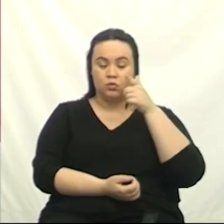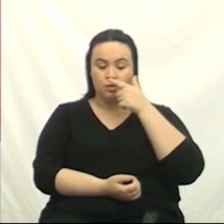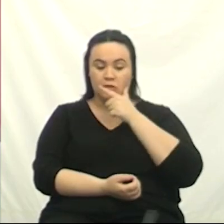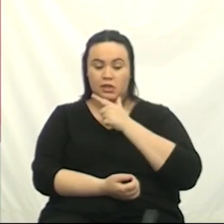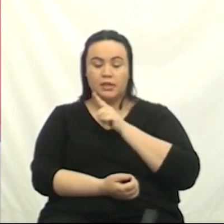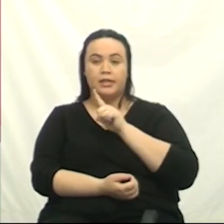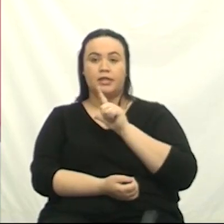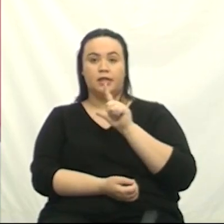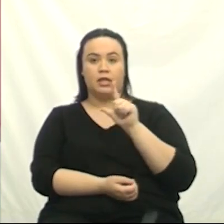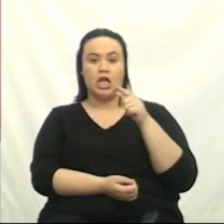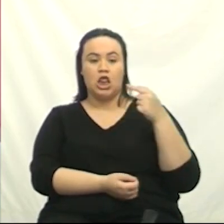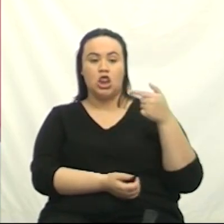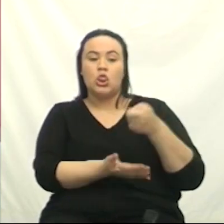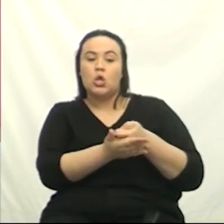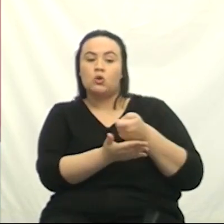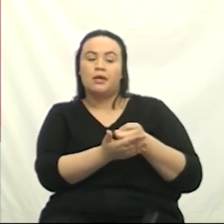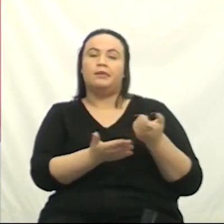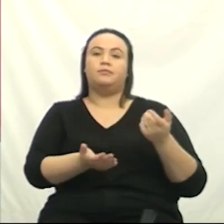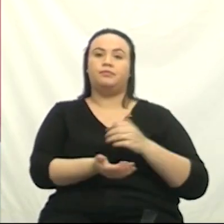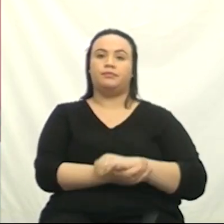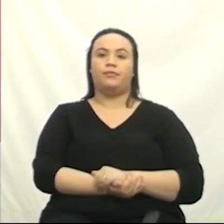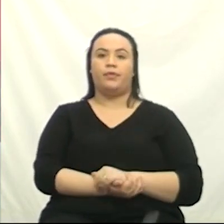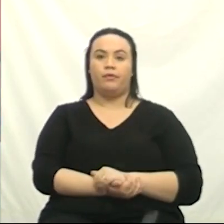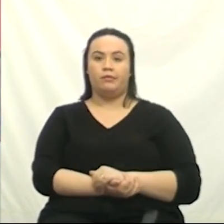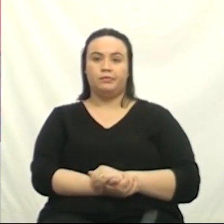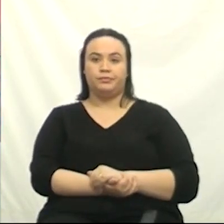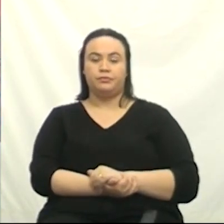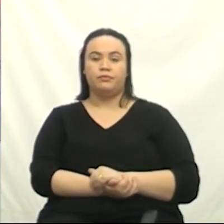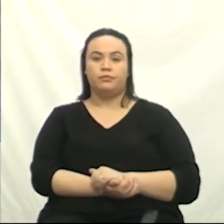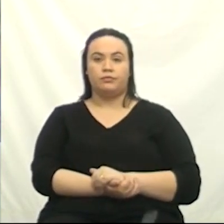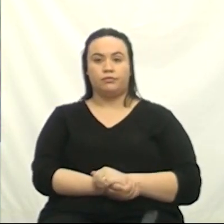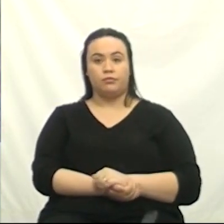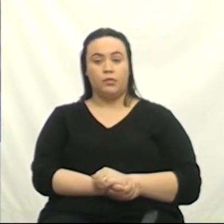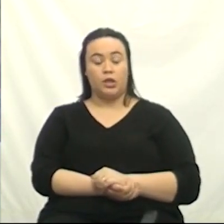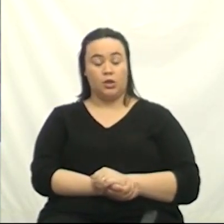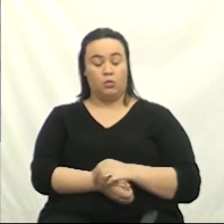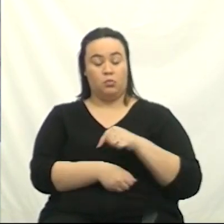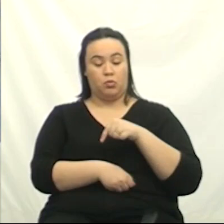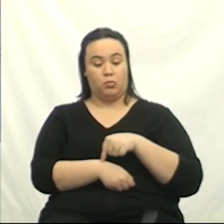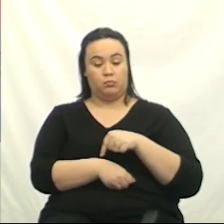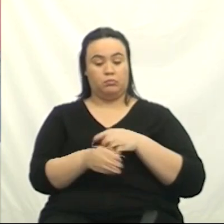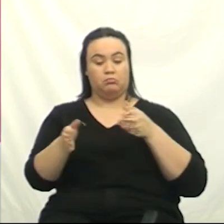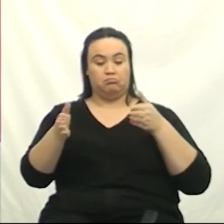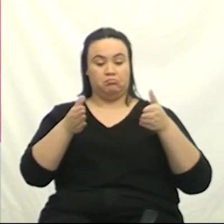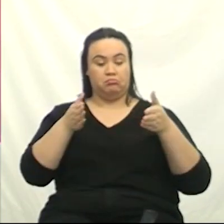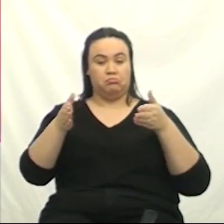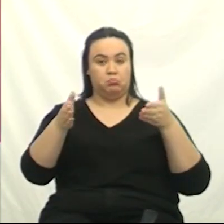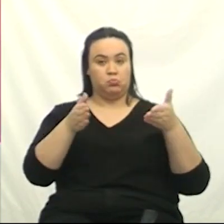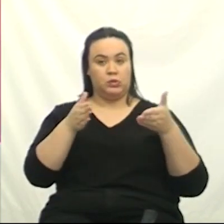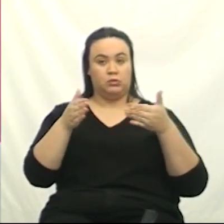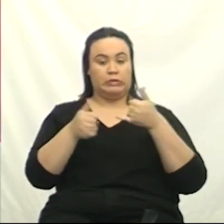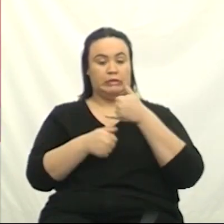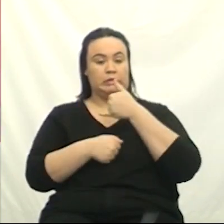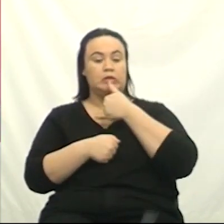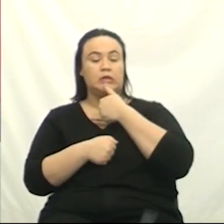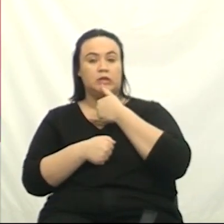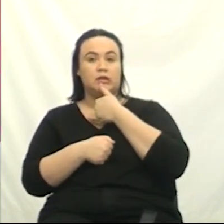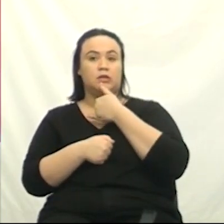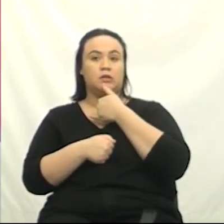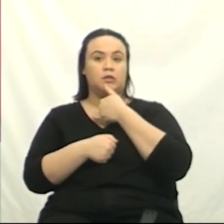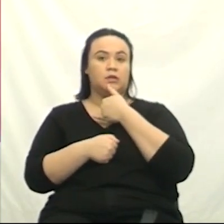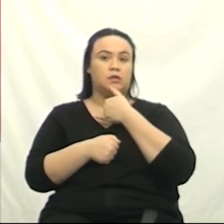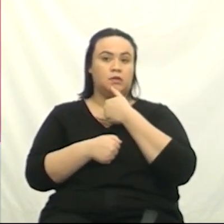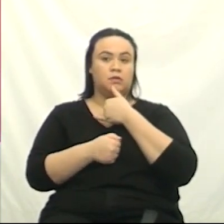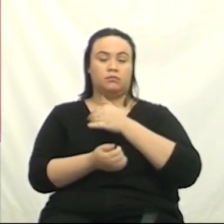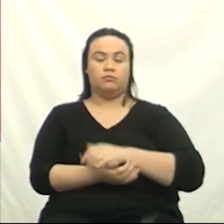então é uma situação assim triste pra nação porque é vergonhoso se